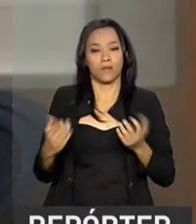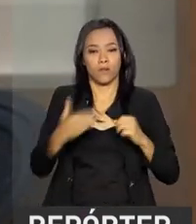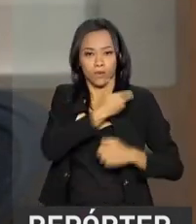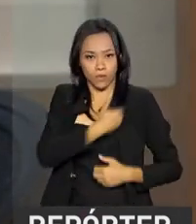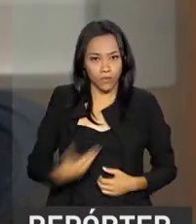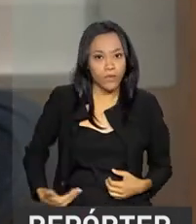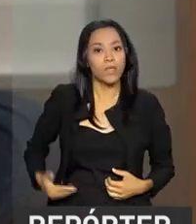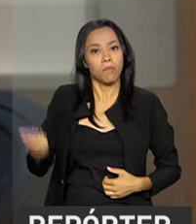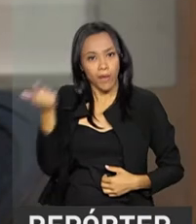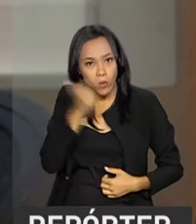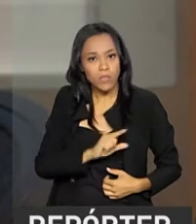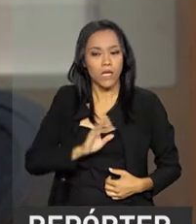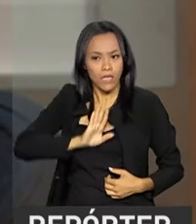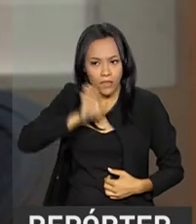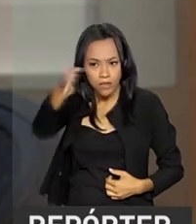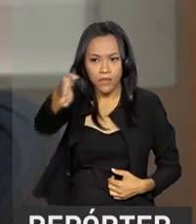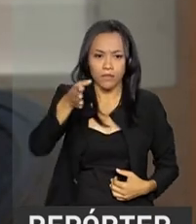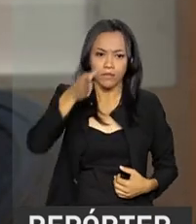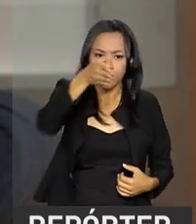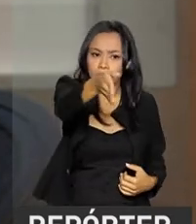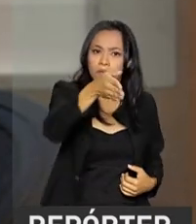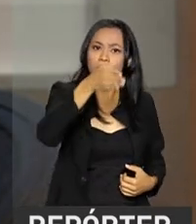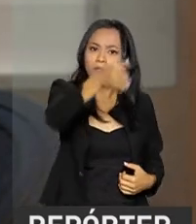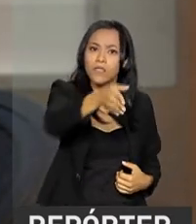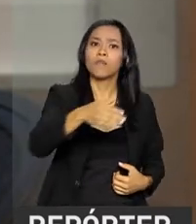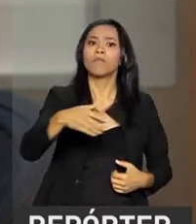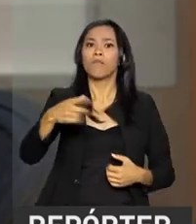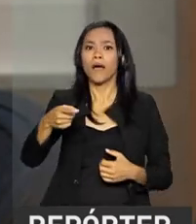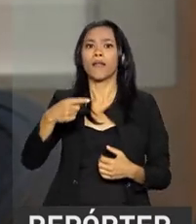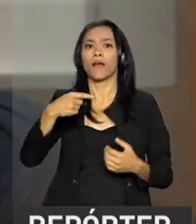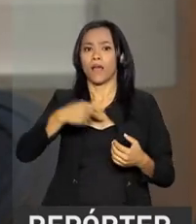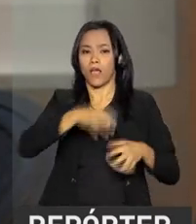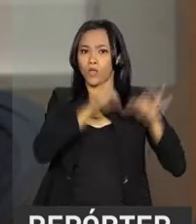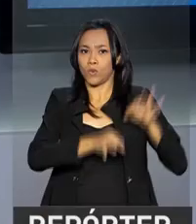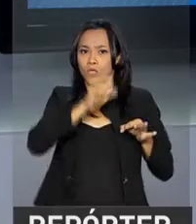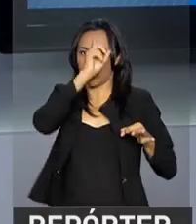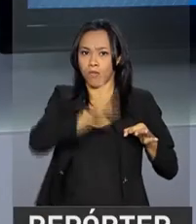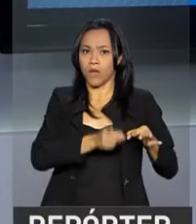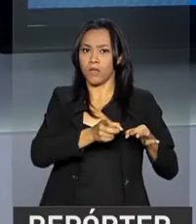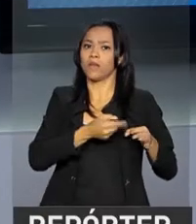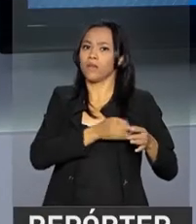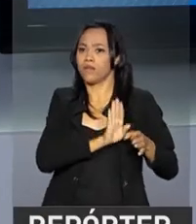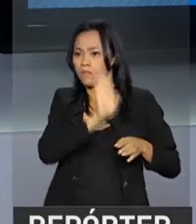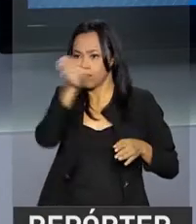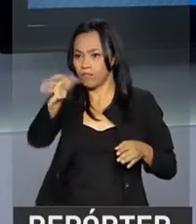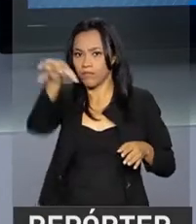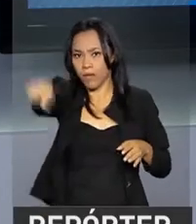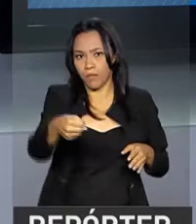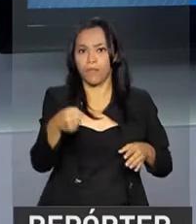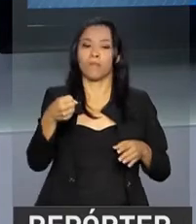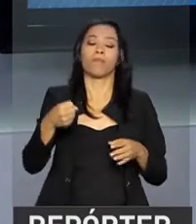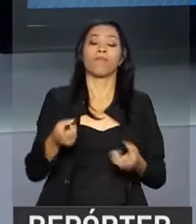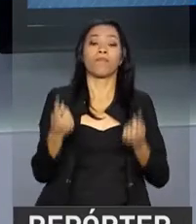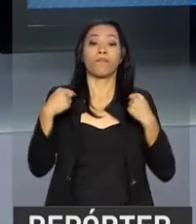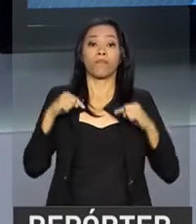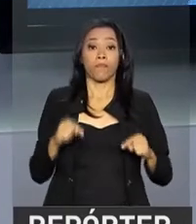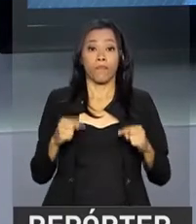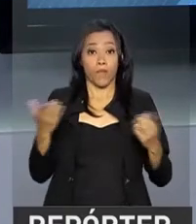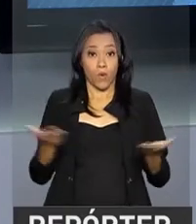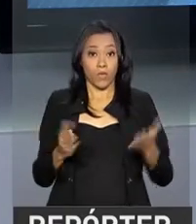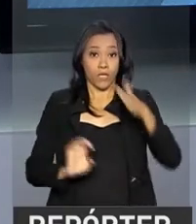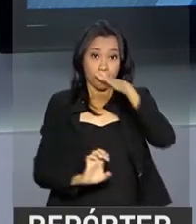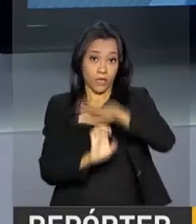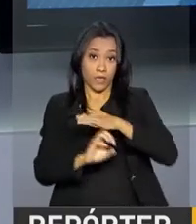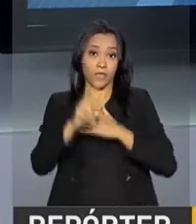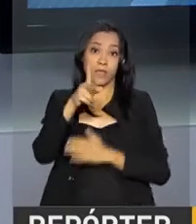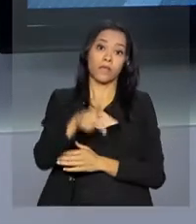pública que chega onde tem que chegar para cumprir os mandados que a justiça determina a petrobras recebeu hoje a devolução de cerca